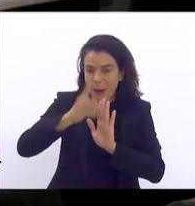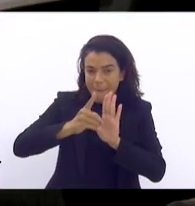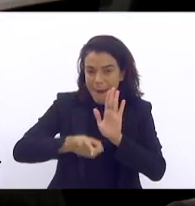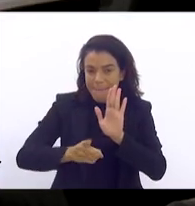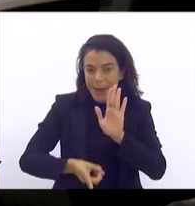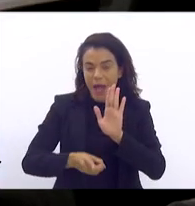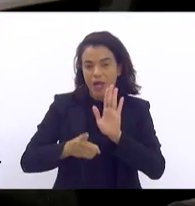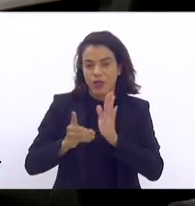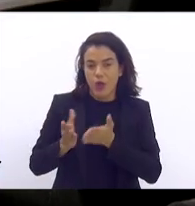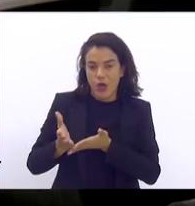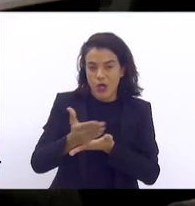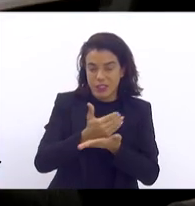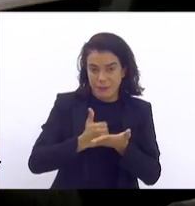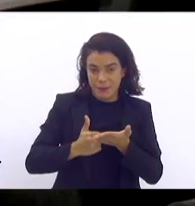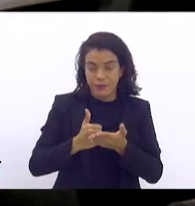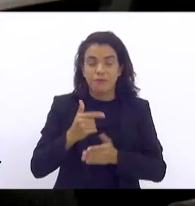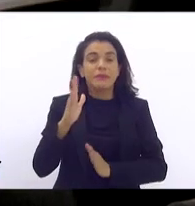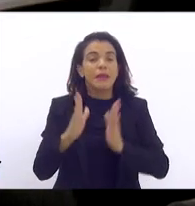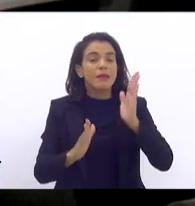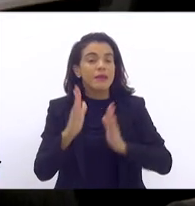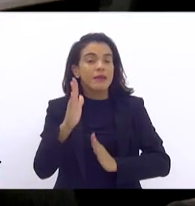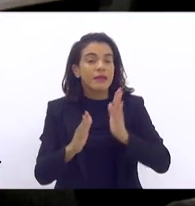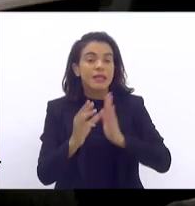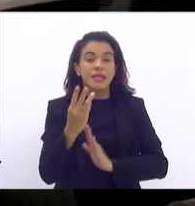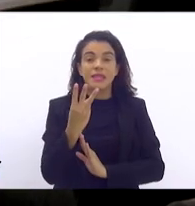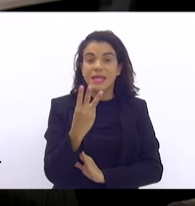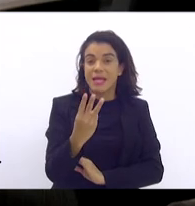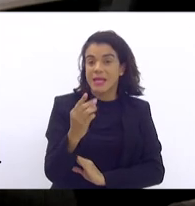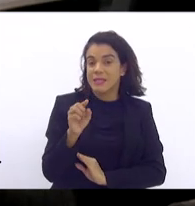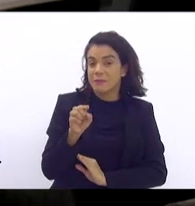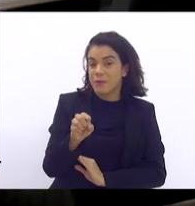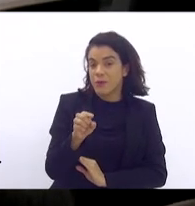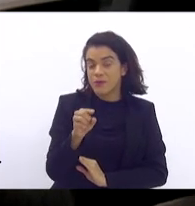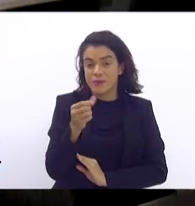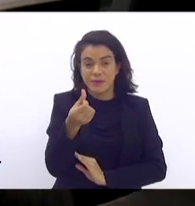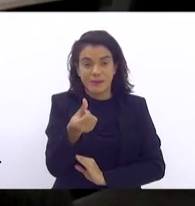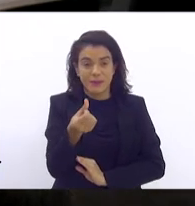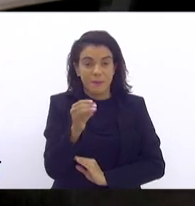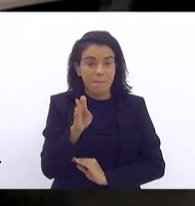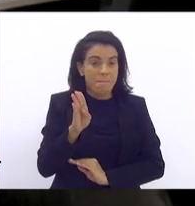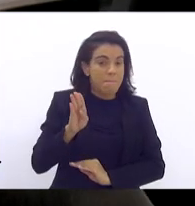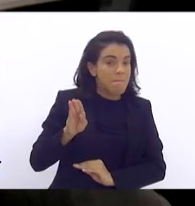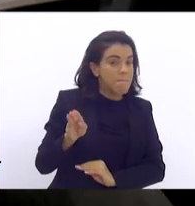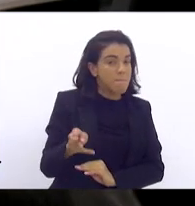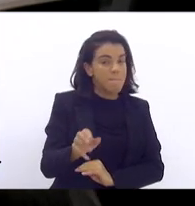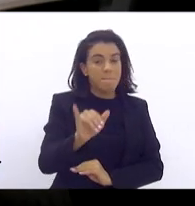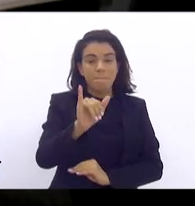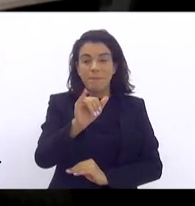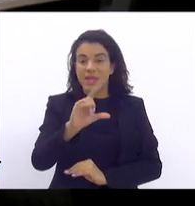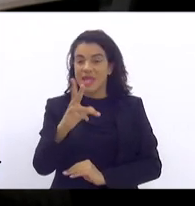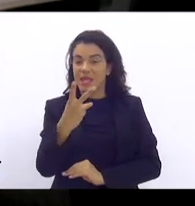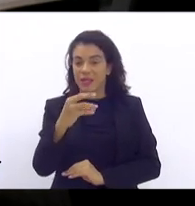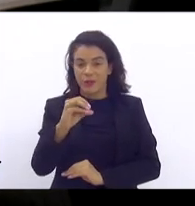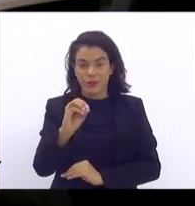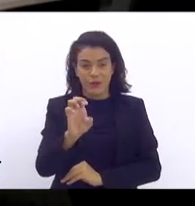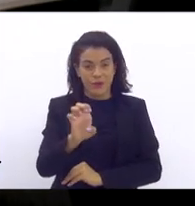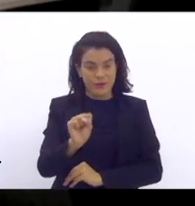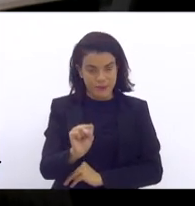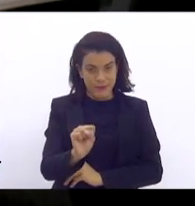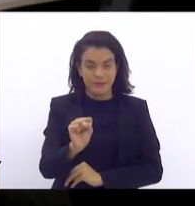bi para o ano que vem são três pontos seis bi de casamento entre despesa e receita